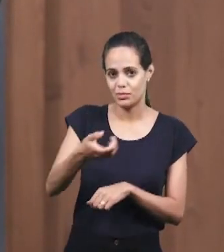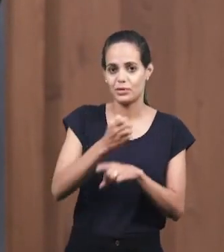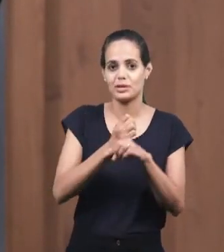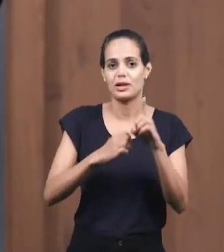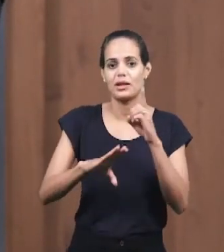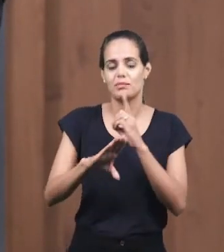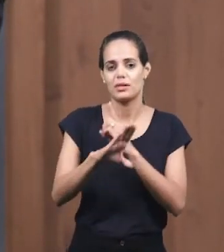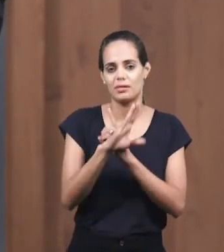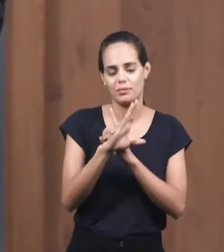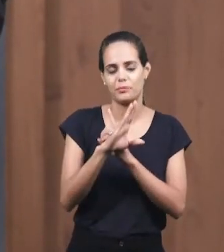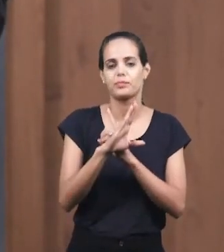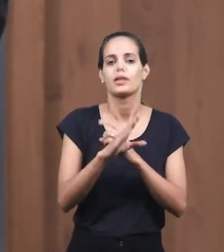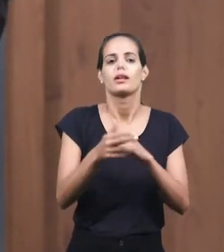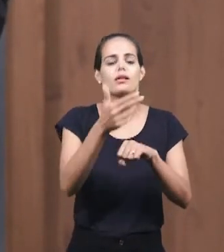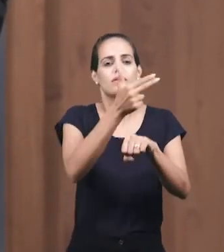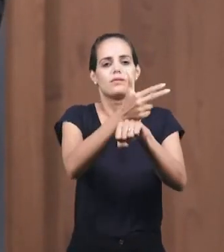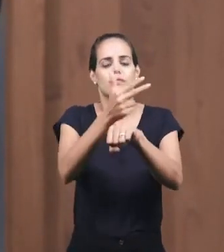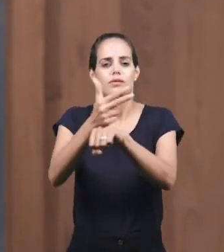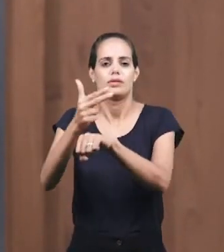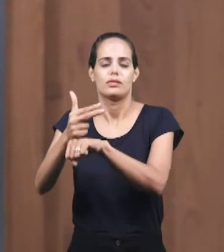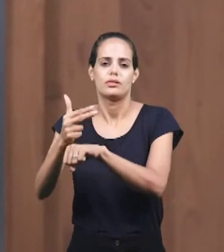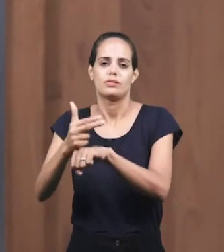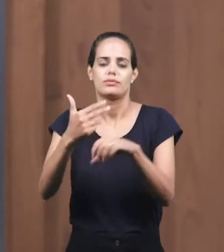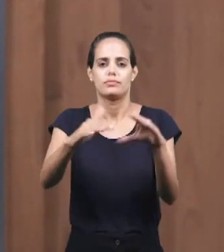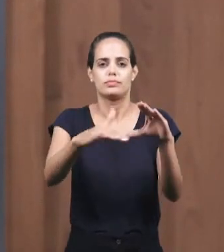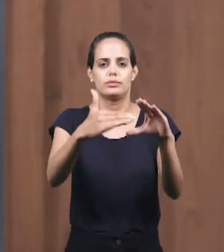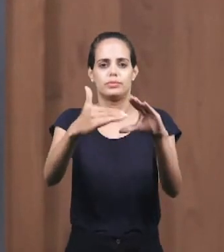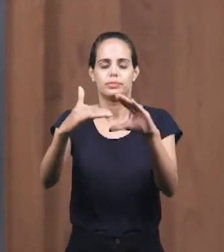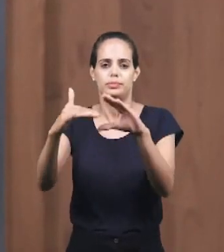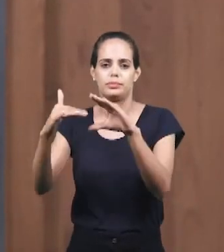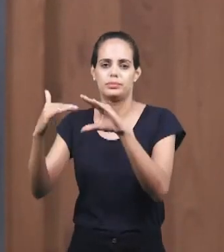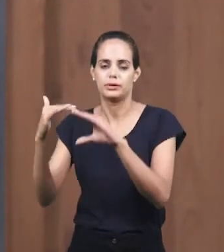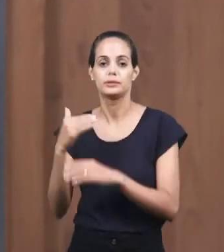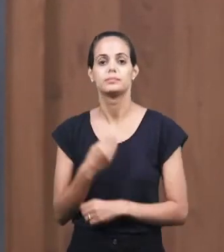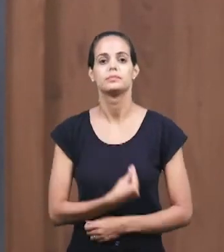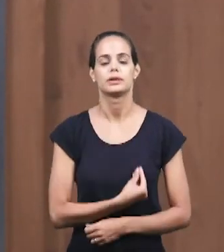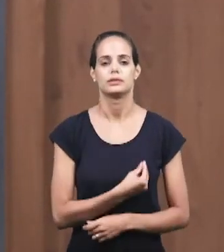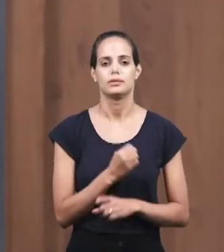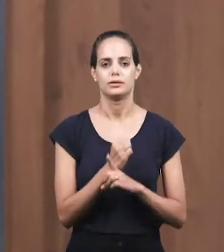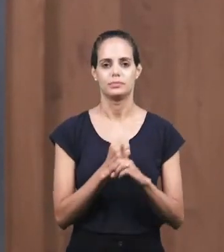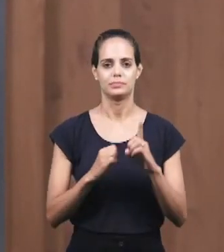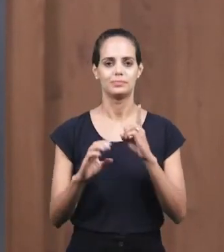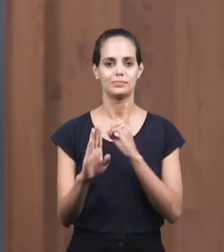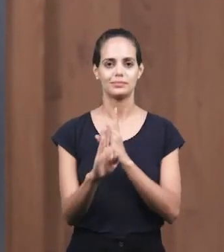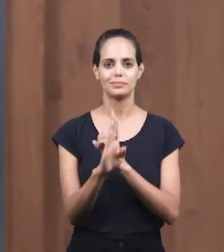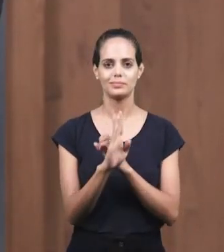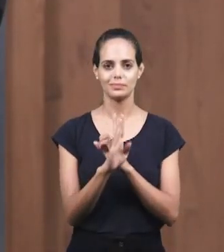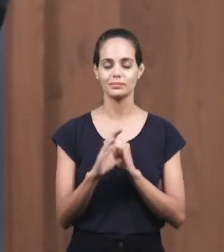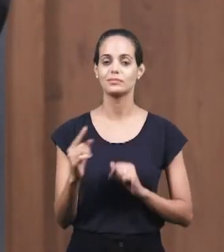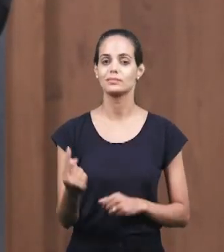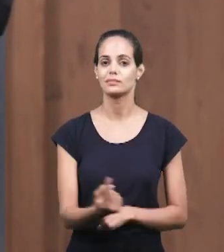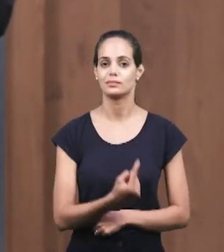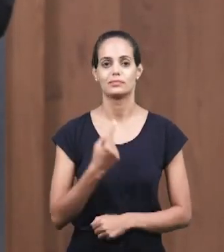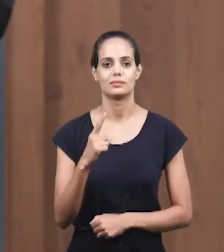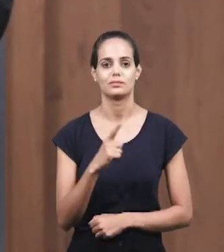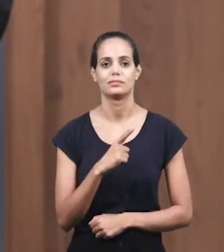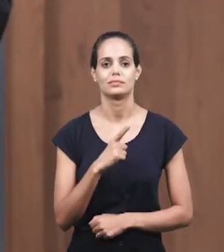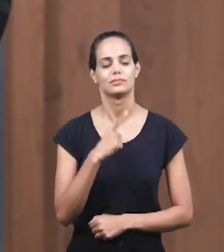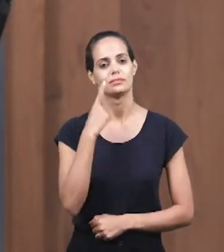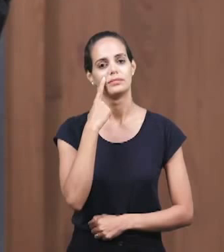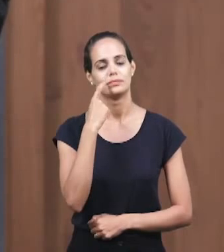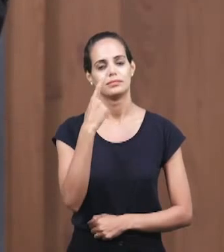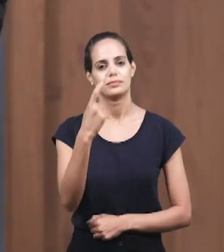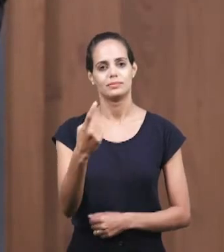Dominical. São vídeos enviados pelos nossos irmãos que participaram da Escola Bíblica Dominical e que nós temos interesse